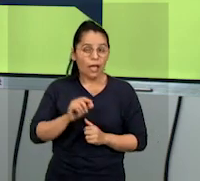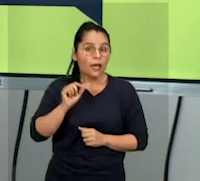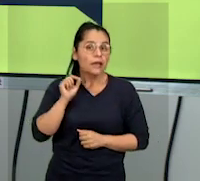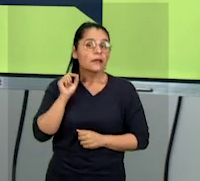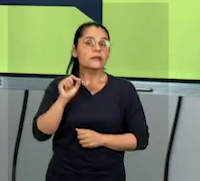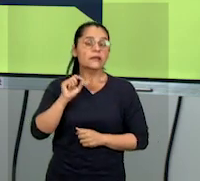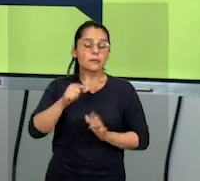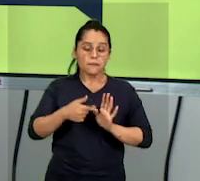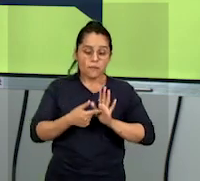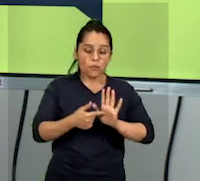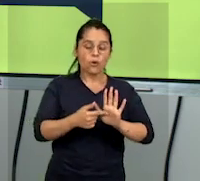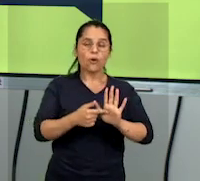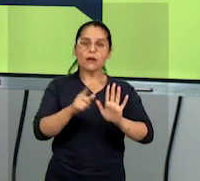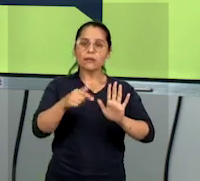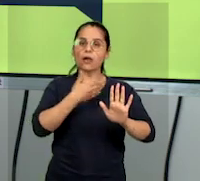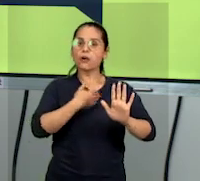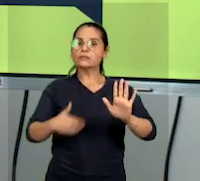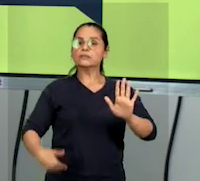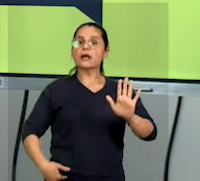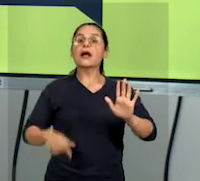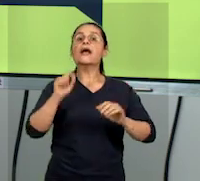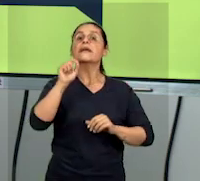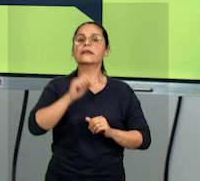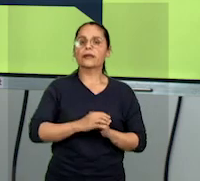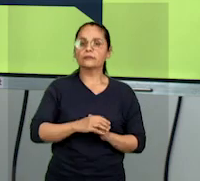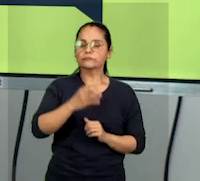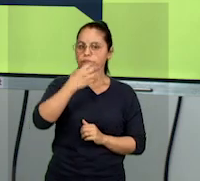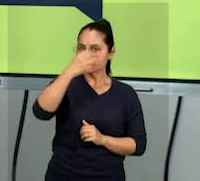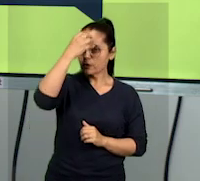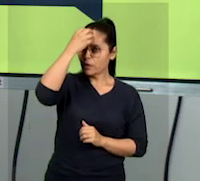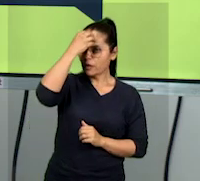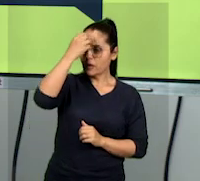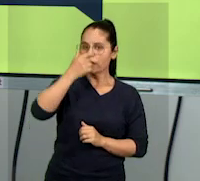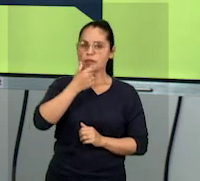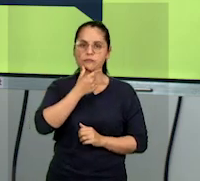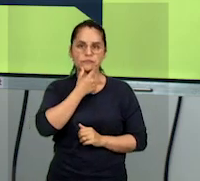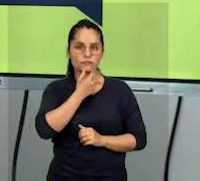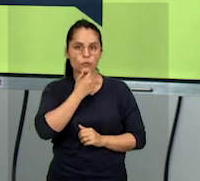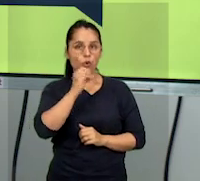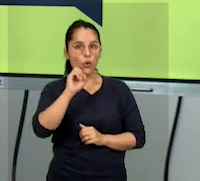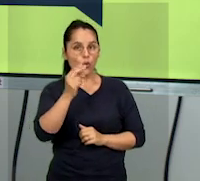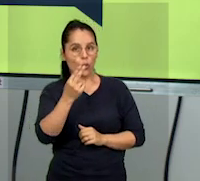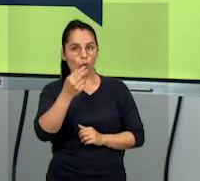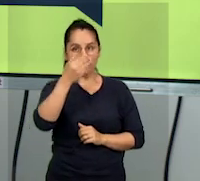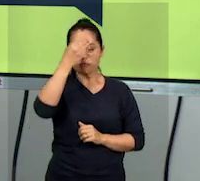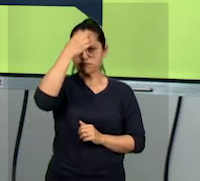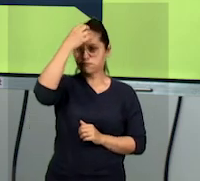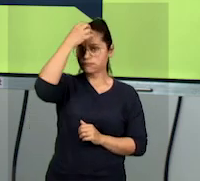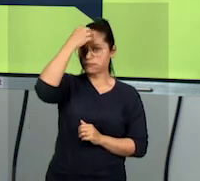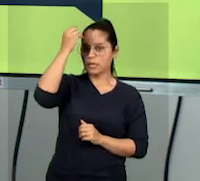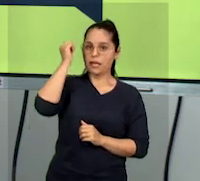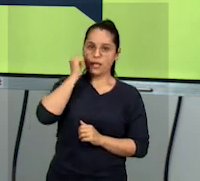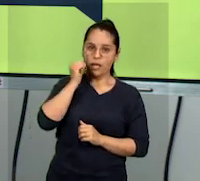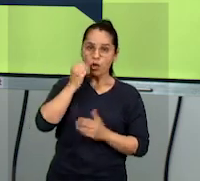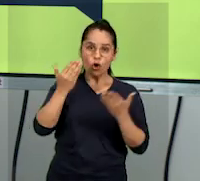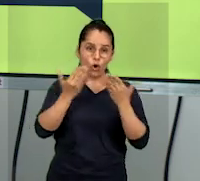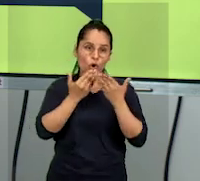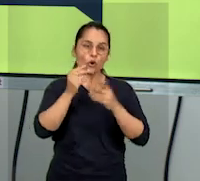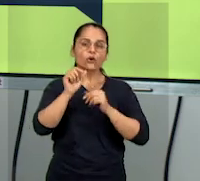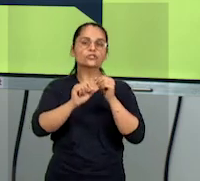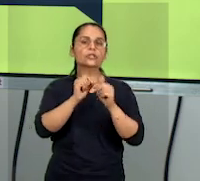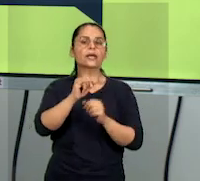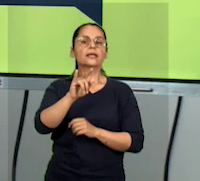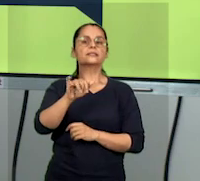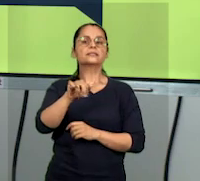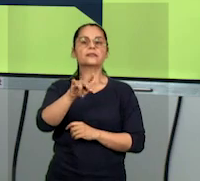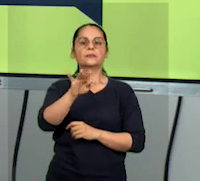simboliza o Estado é o rei ou a rainha. Atualmente, a rainha Elizabeth II, que está no governo também há bastante tempo.